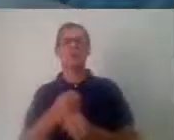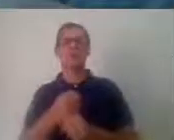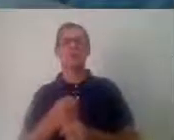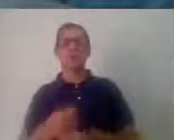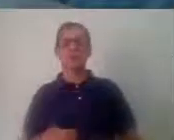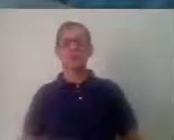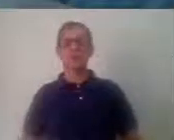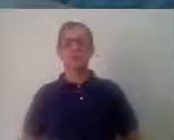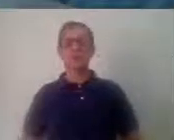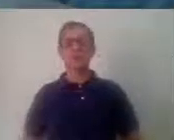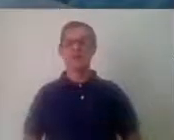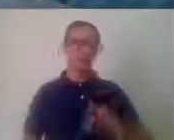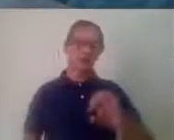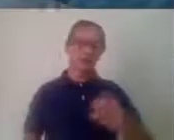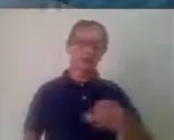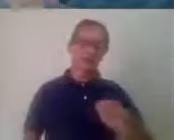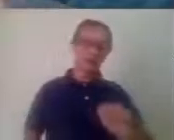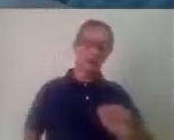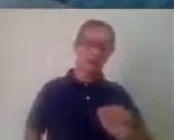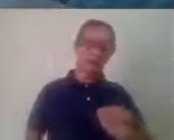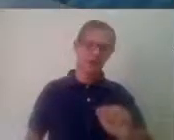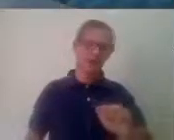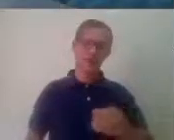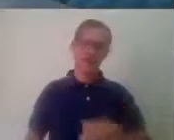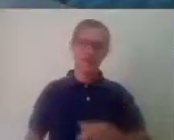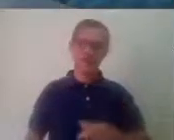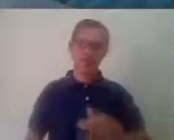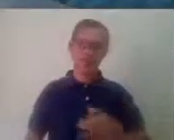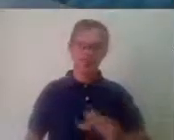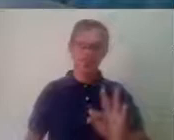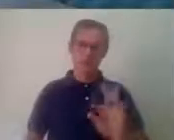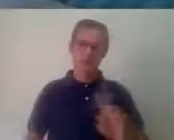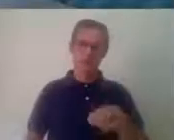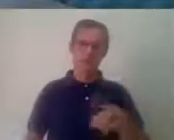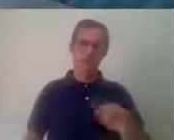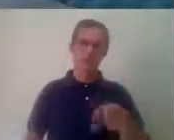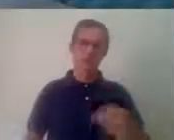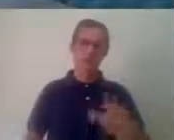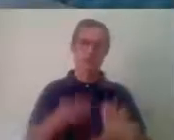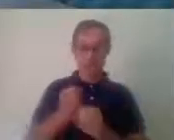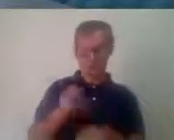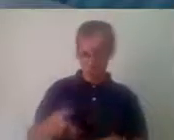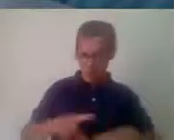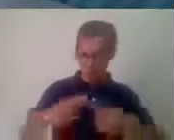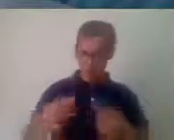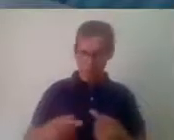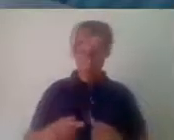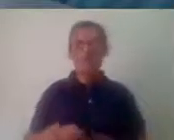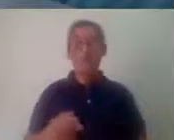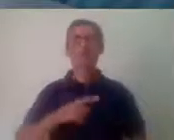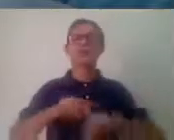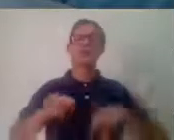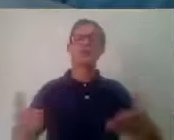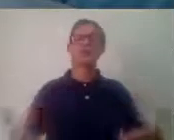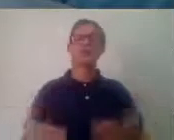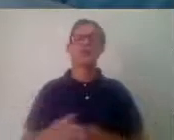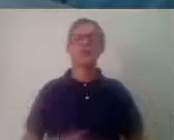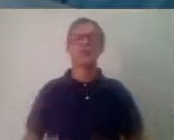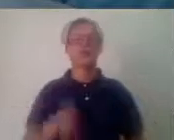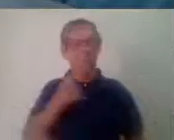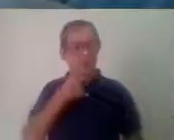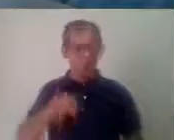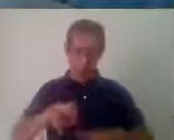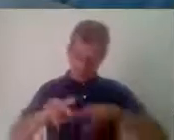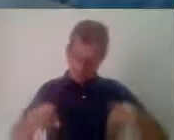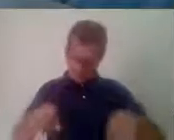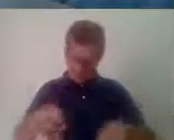Teorema fundamental do cálculo. Você encontra a primitiva e aplica o teorema fundamental do cálculo. Mas, professor, então o que está dando diferença? A